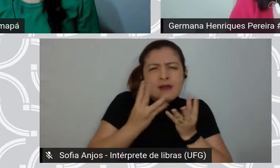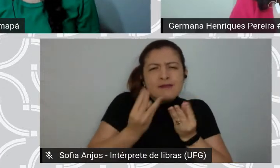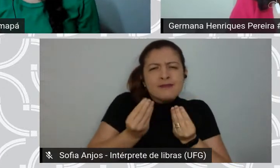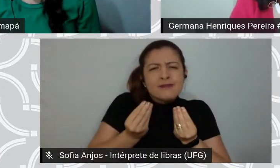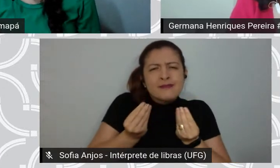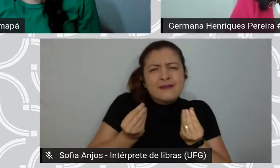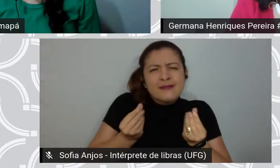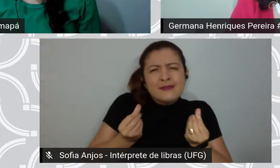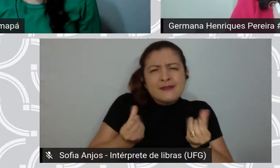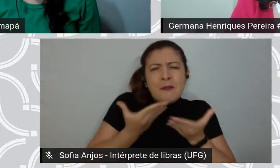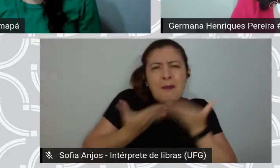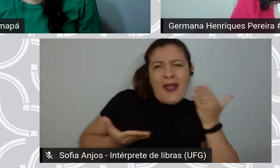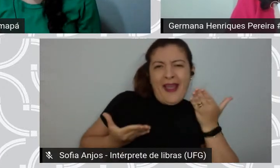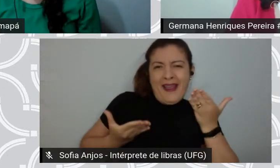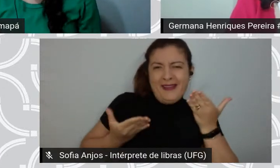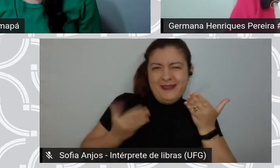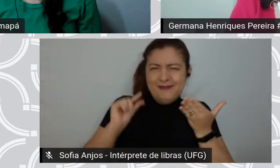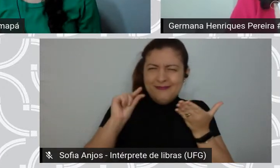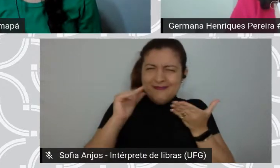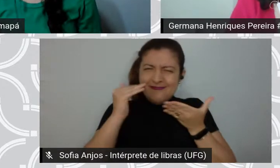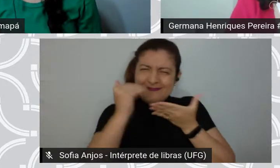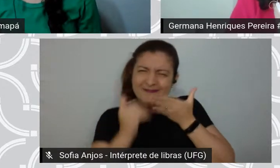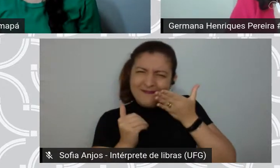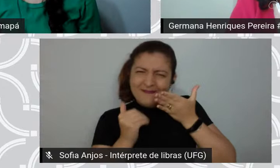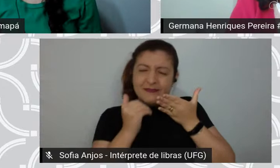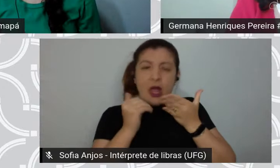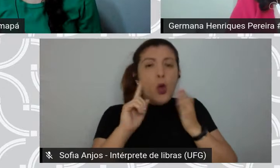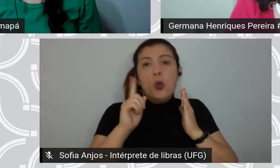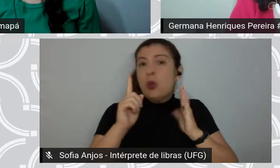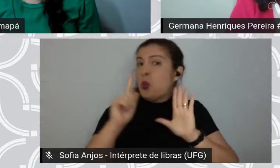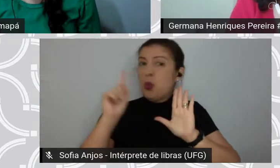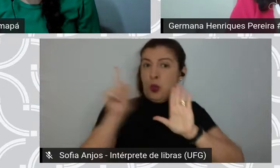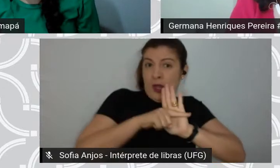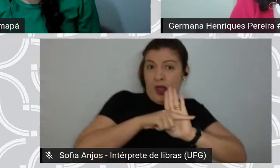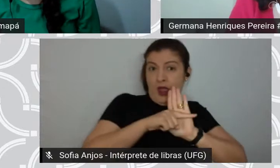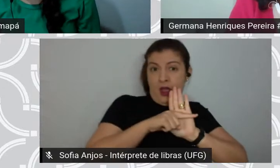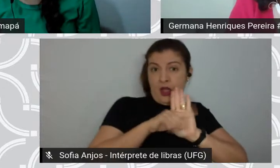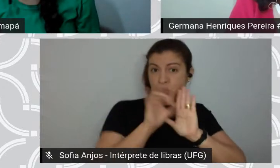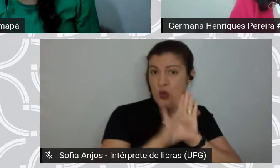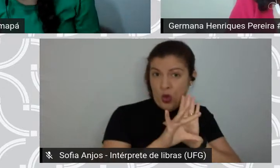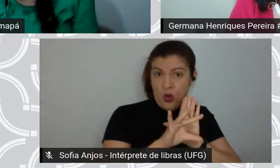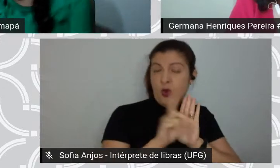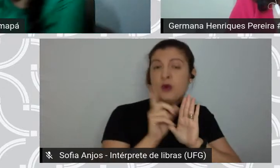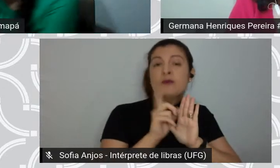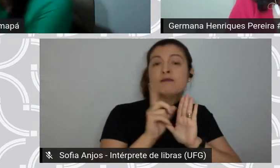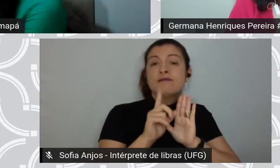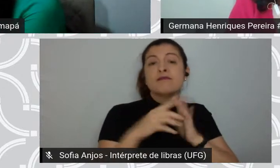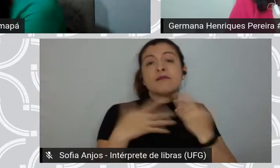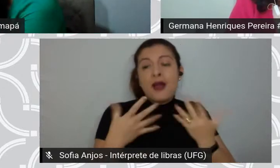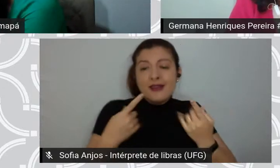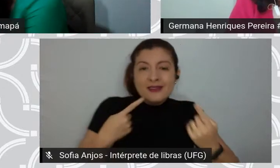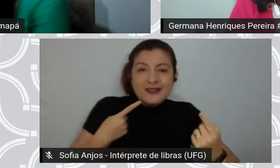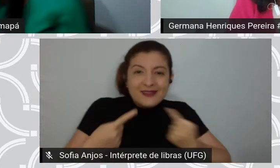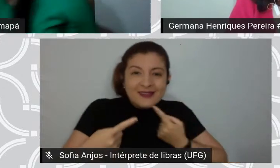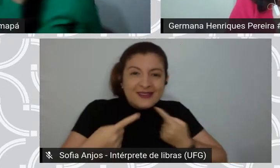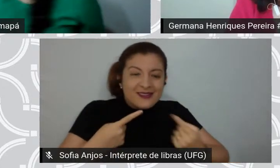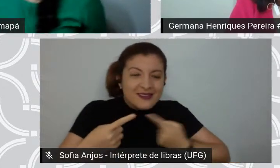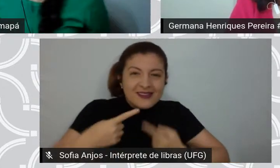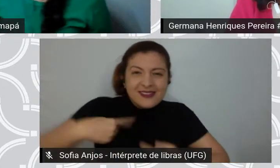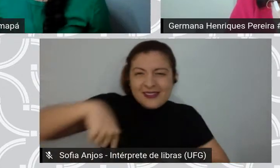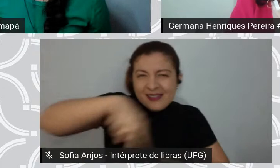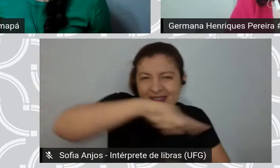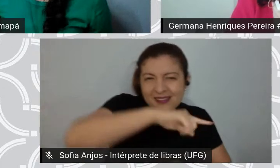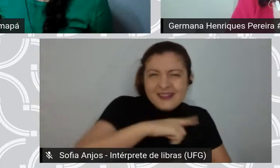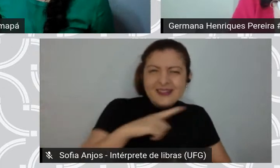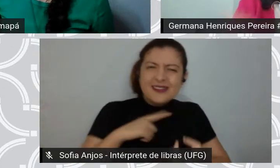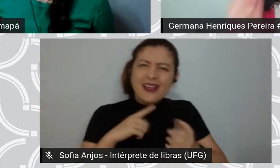é simplesmente negativa, mas ela entra dentro da dialética do local cosmopolita e que o Antônio